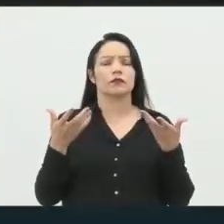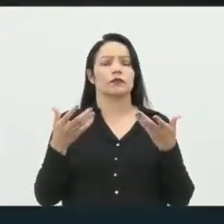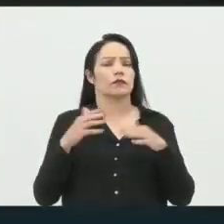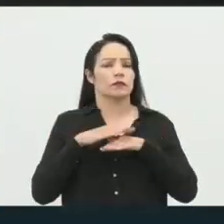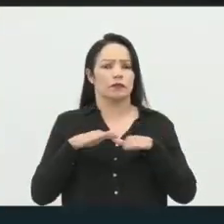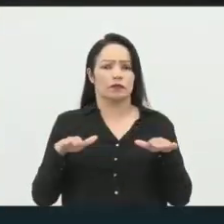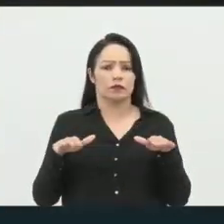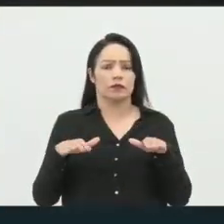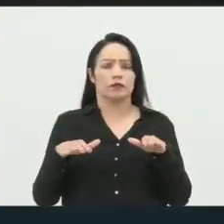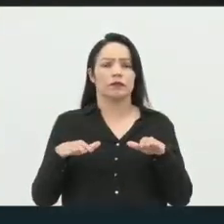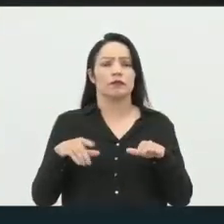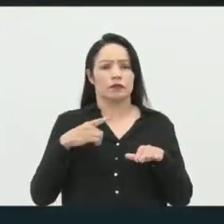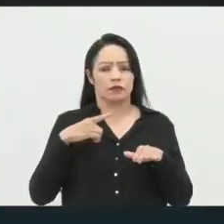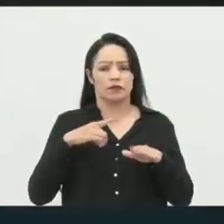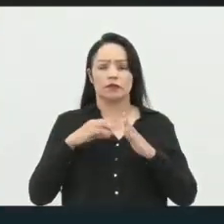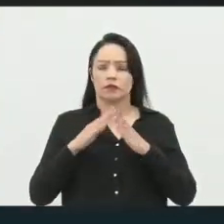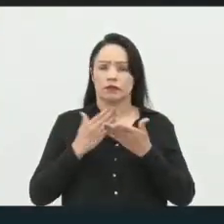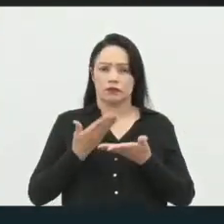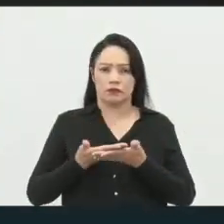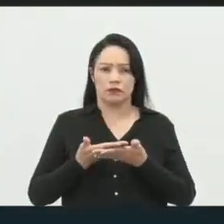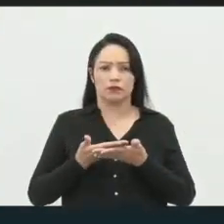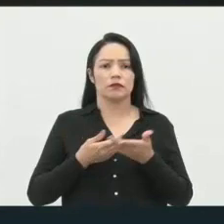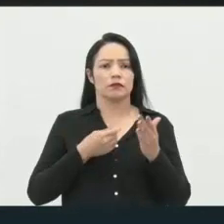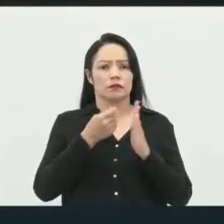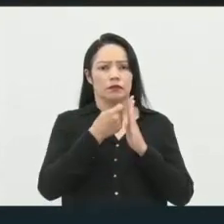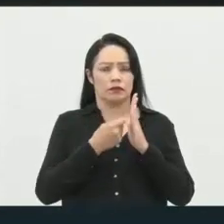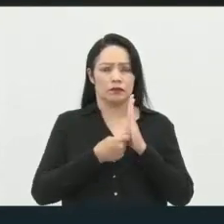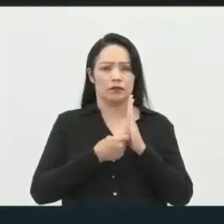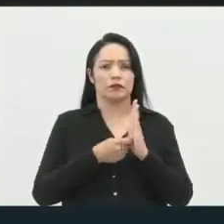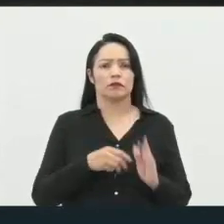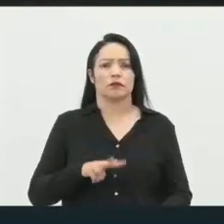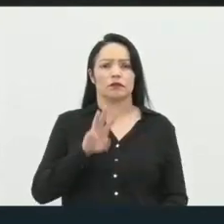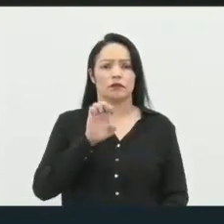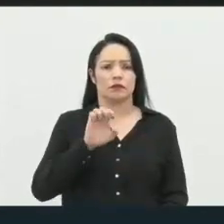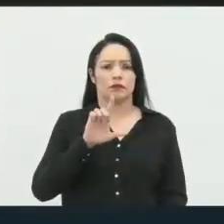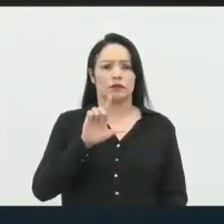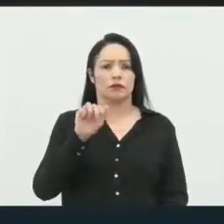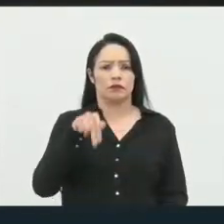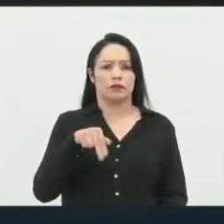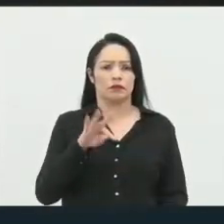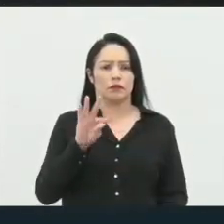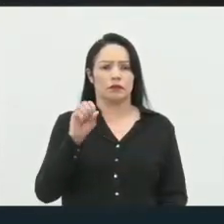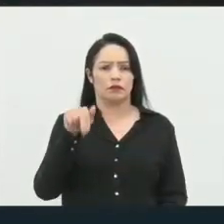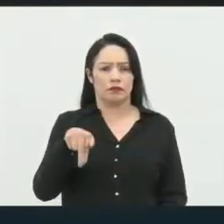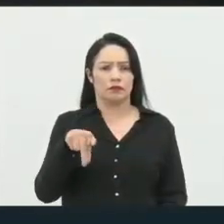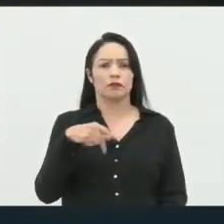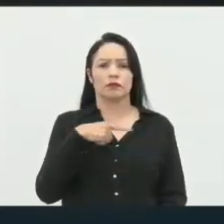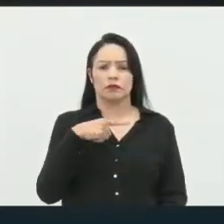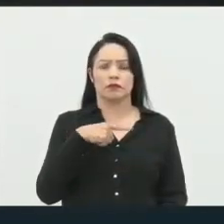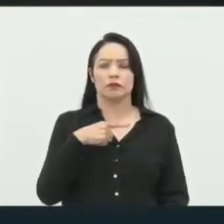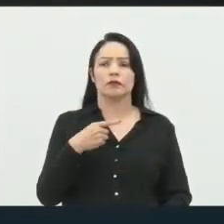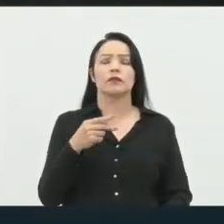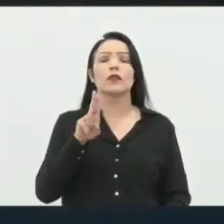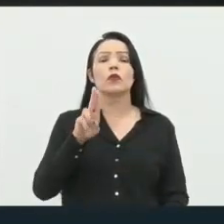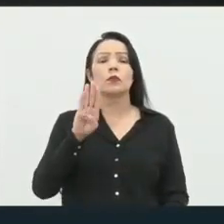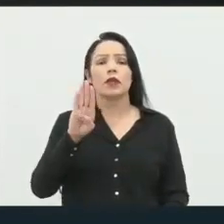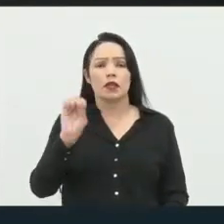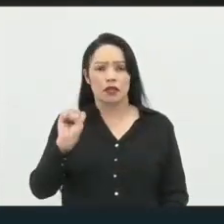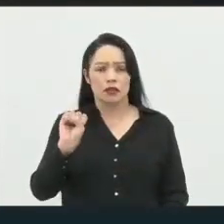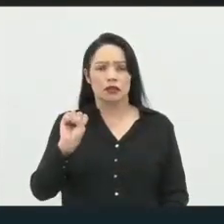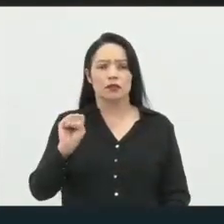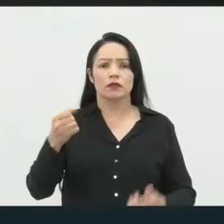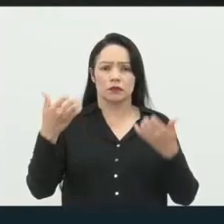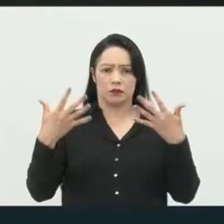requerimento formulado pelo colega Vereador Wellington onde ele cobra Providência básica de saúde lá no Jardim Cumbica